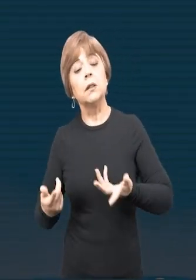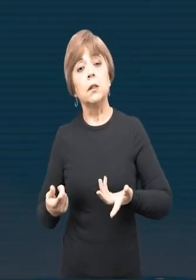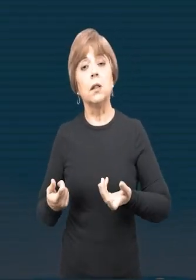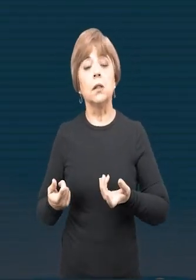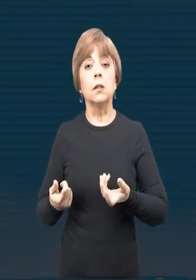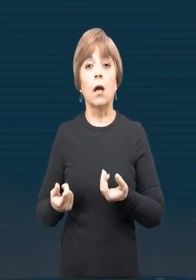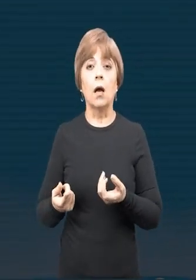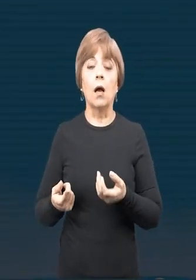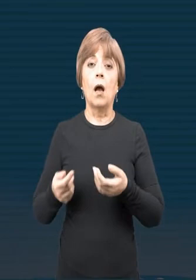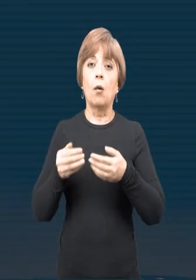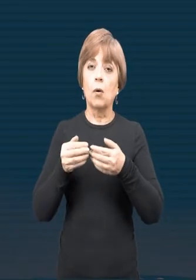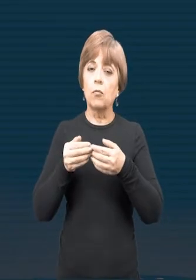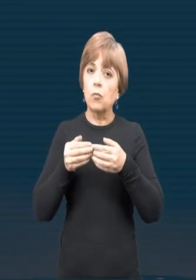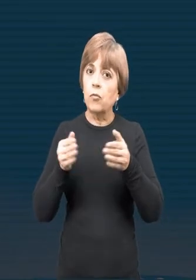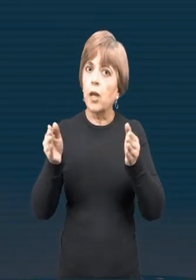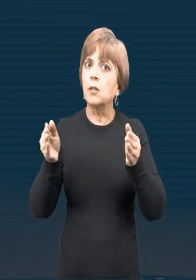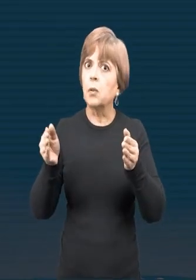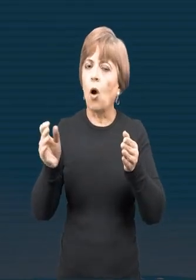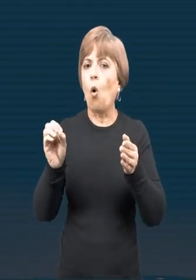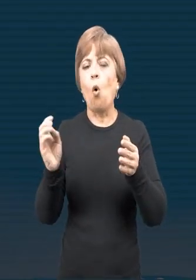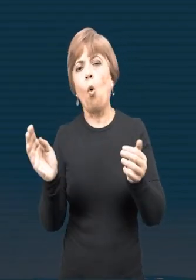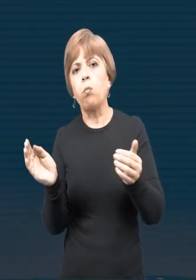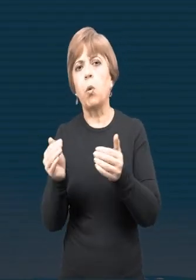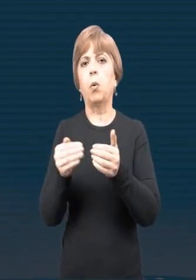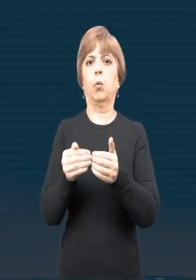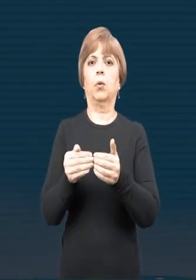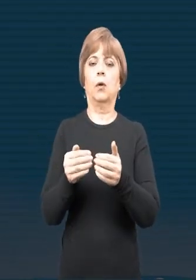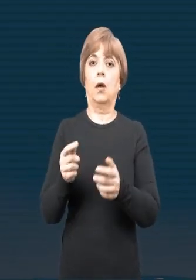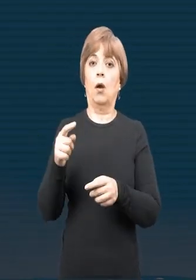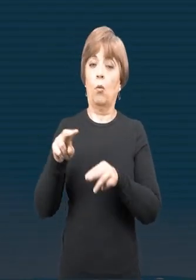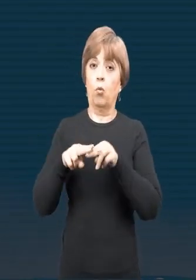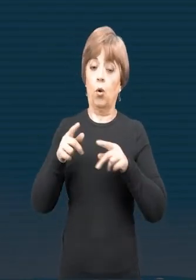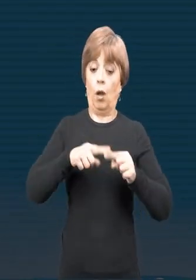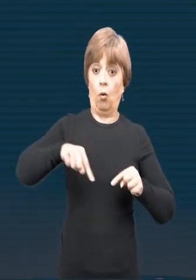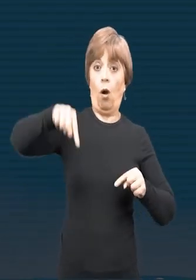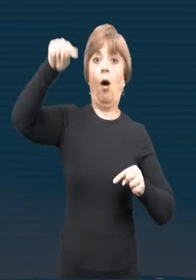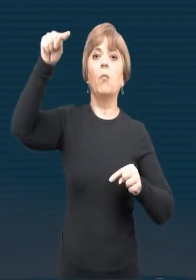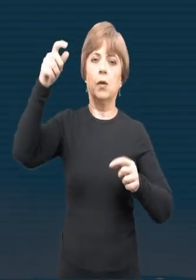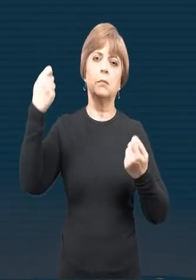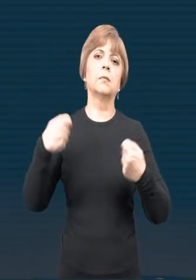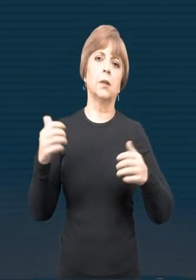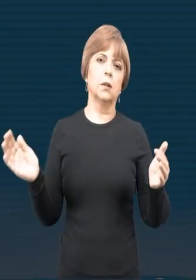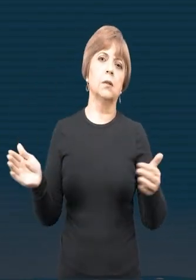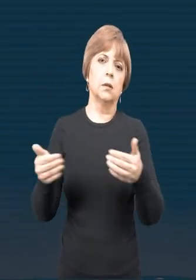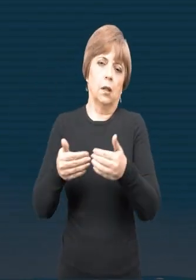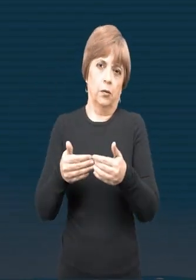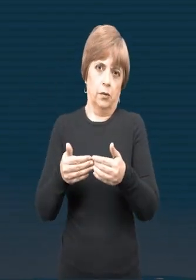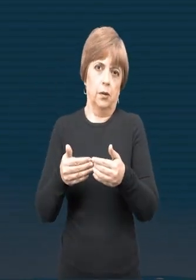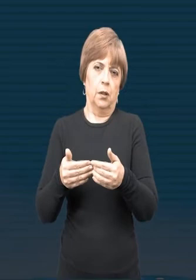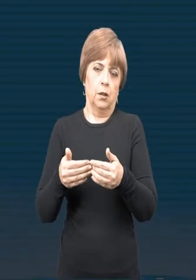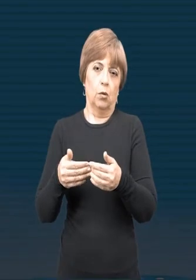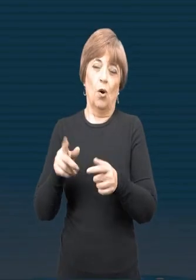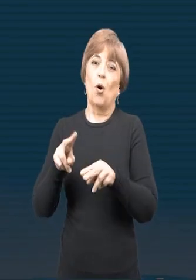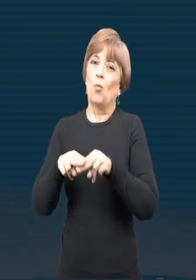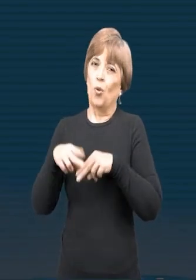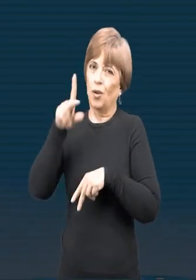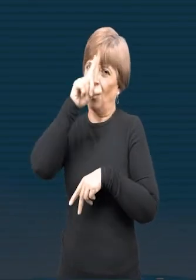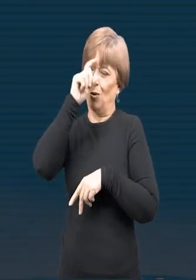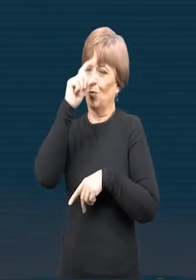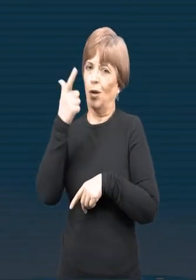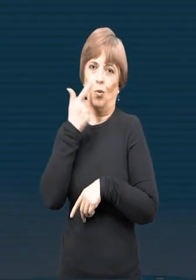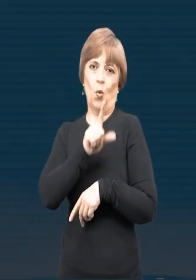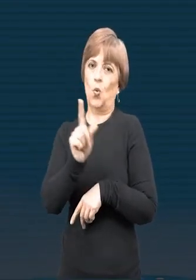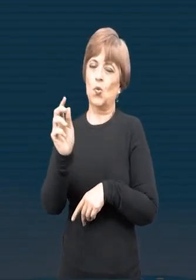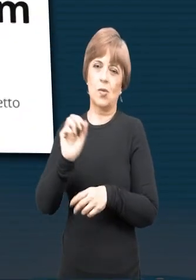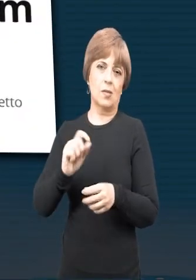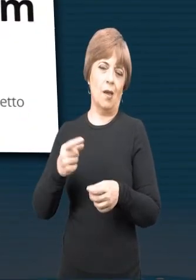nessa flexibilização, caso haja um aumento da curva de contaminação desproporcional à capacidade de atendimento à